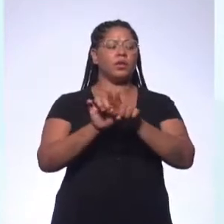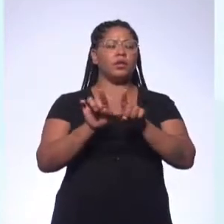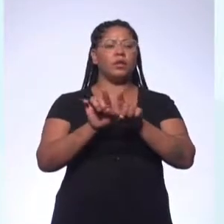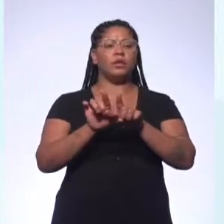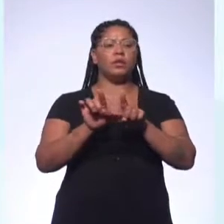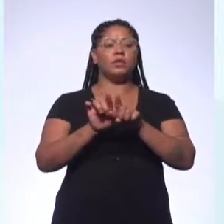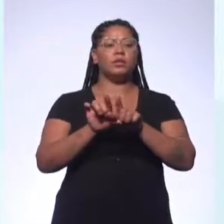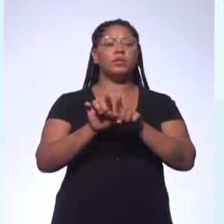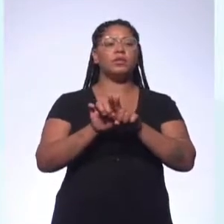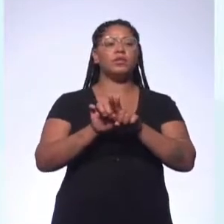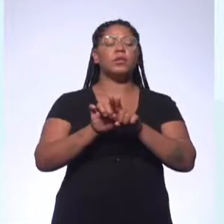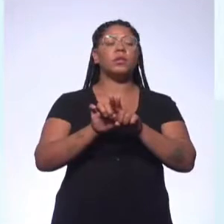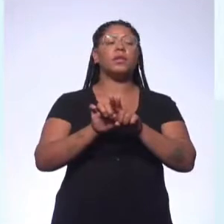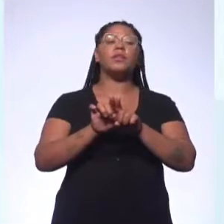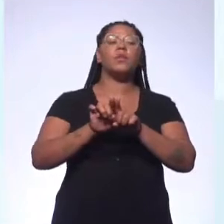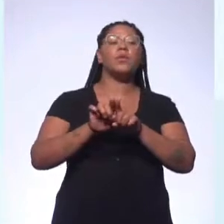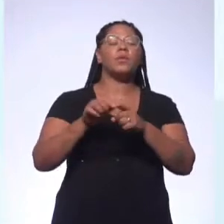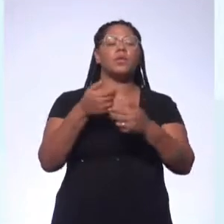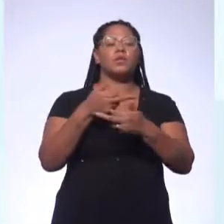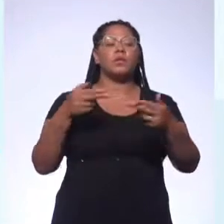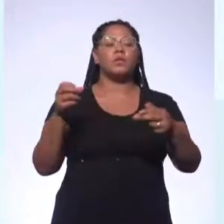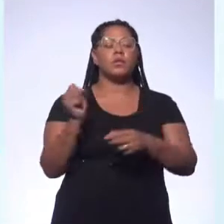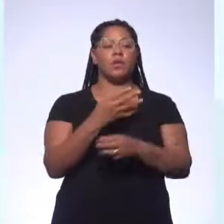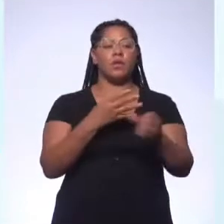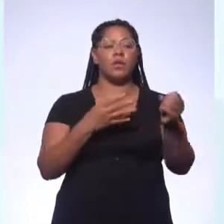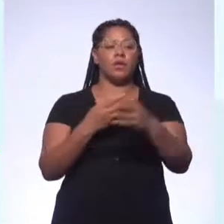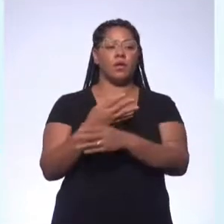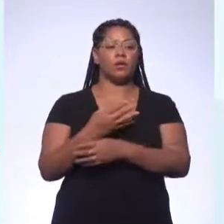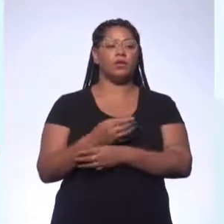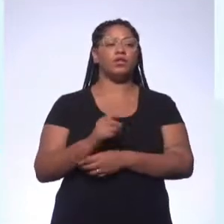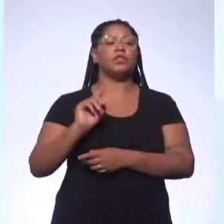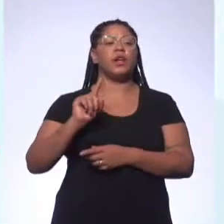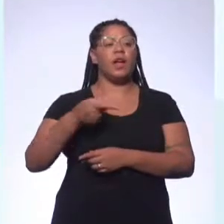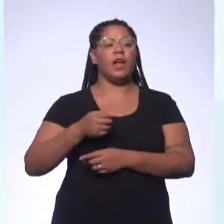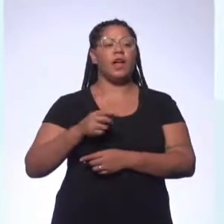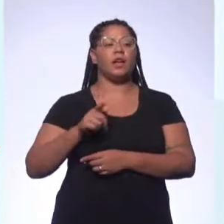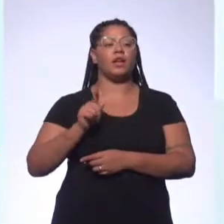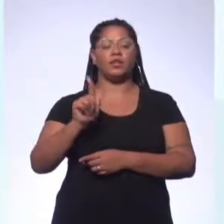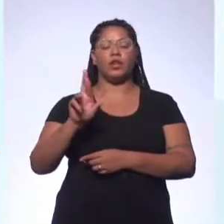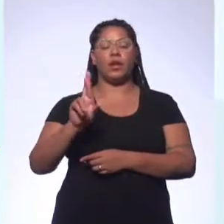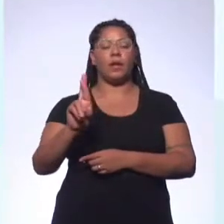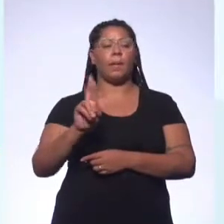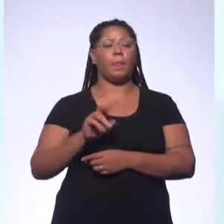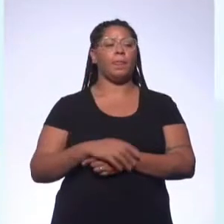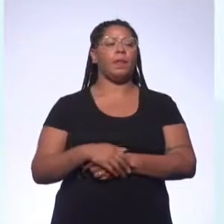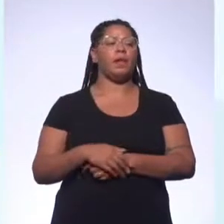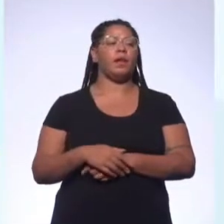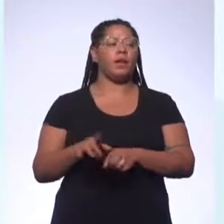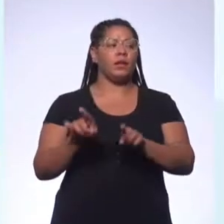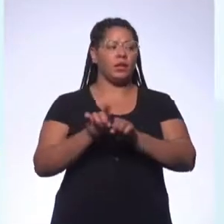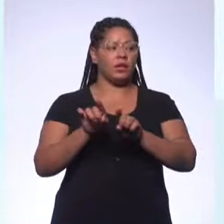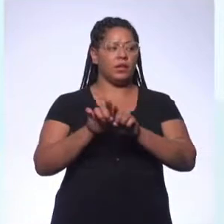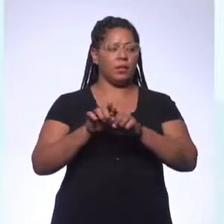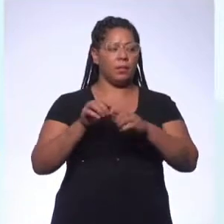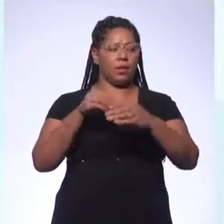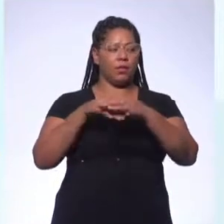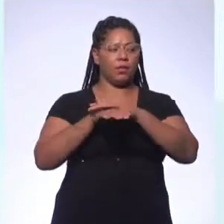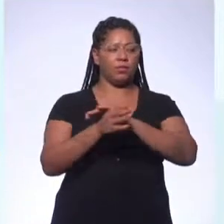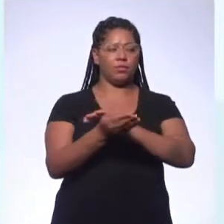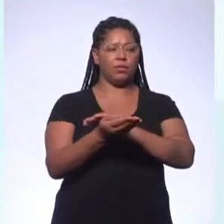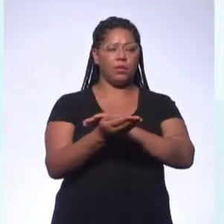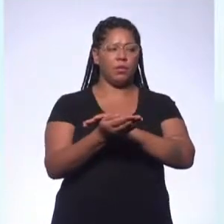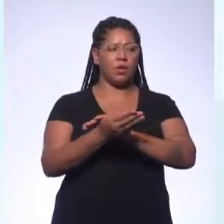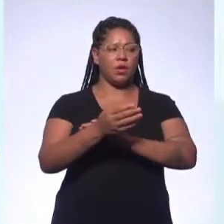das reformas, né? Esse já era o Gorbachev. E a ala conservadora, conhecidos como linha